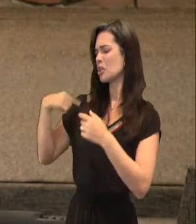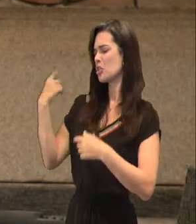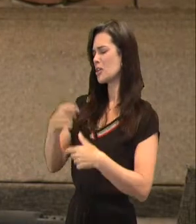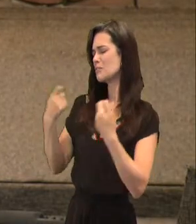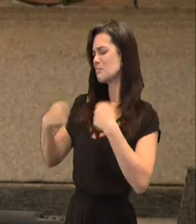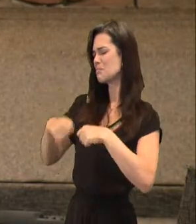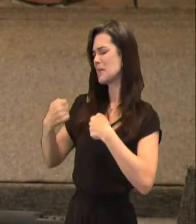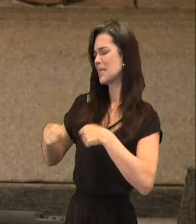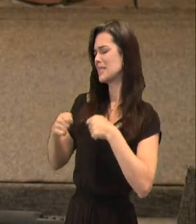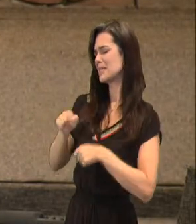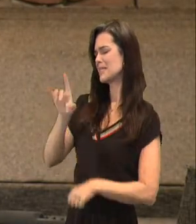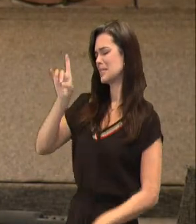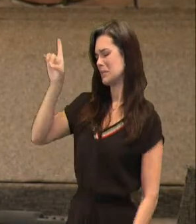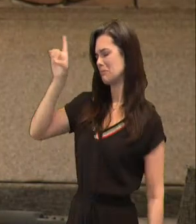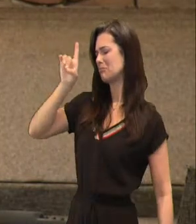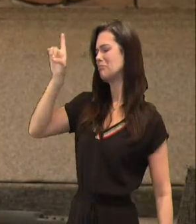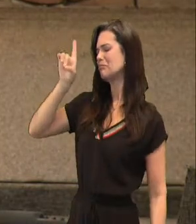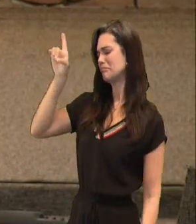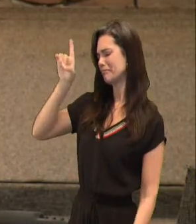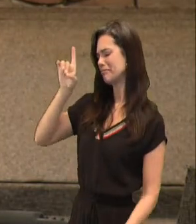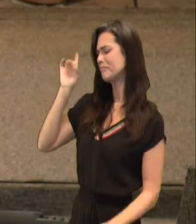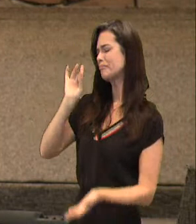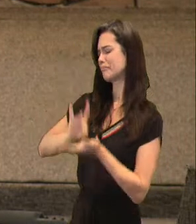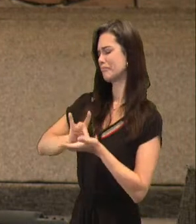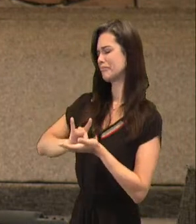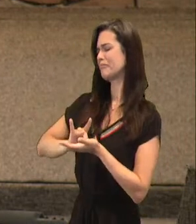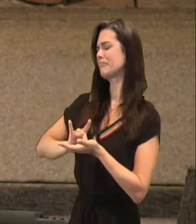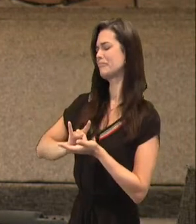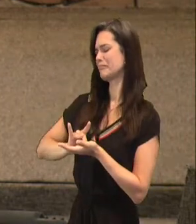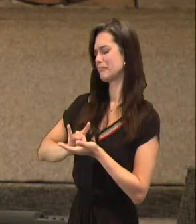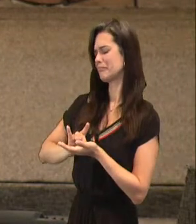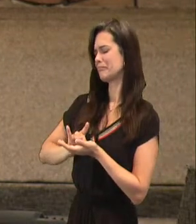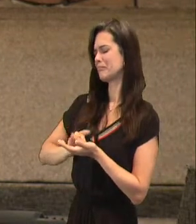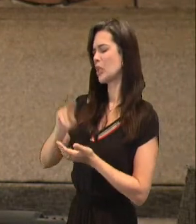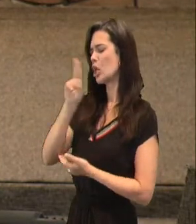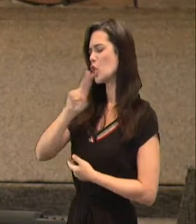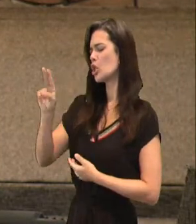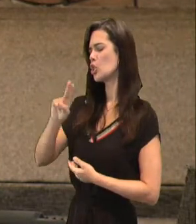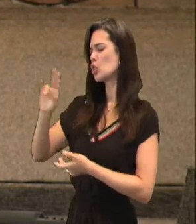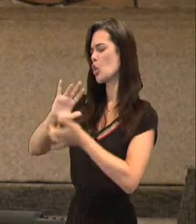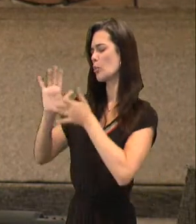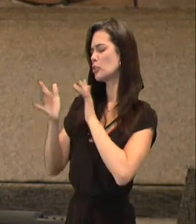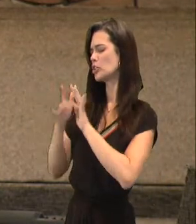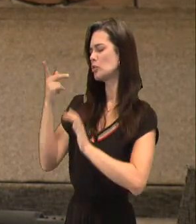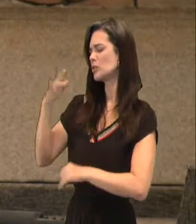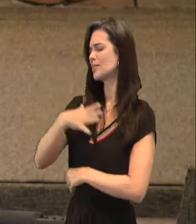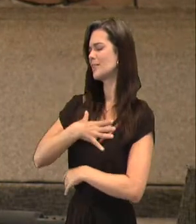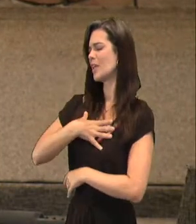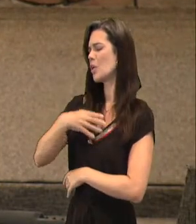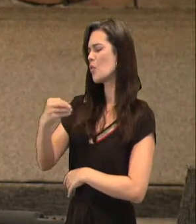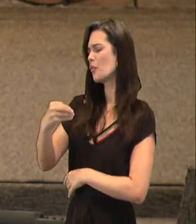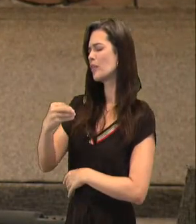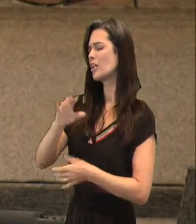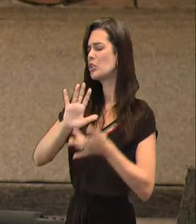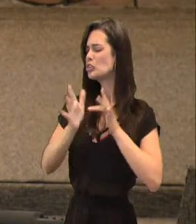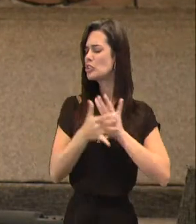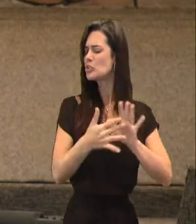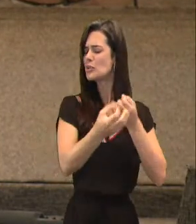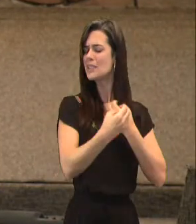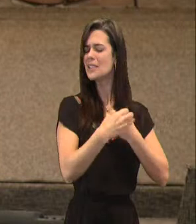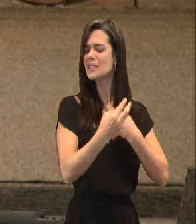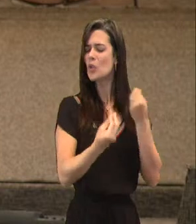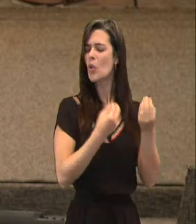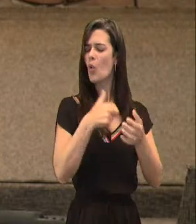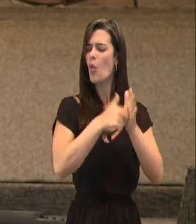necessidade de Ti em nossas vidas, ó Pai. É em nome do Teu Filho, que nos ensinou como orar a Ti,